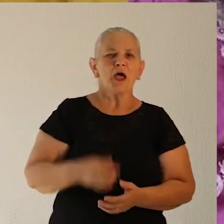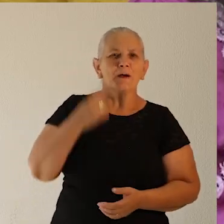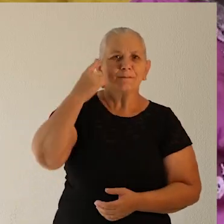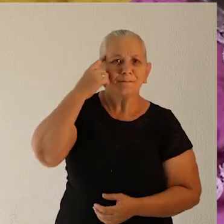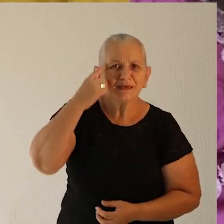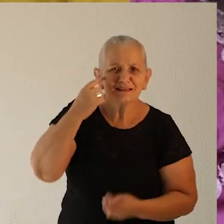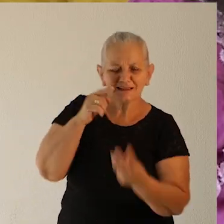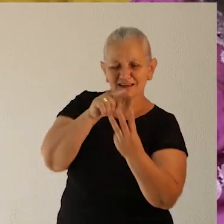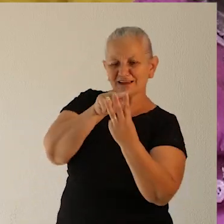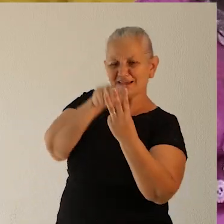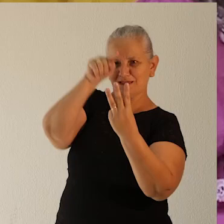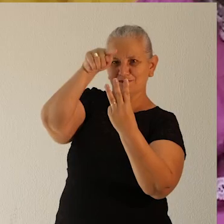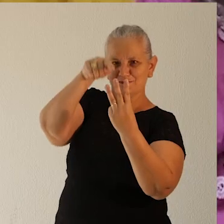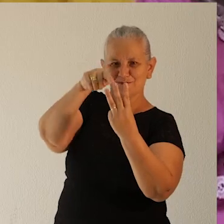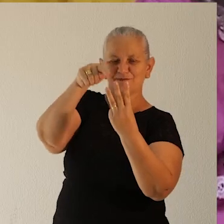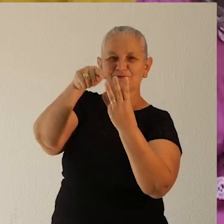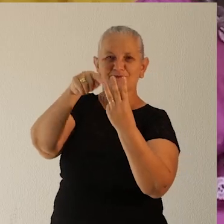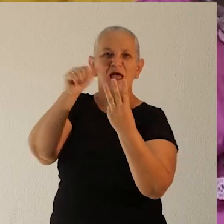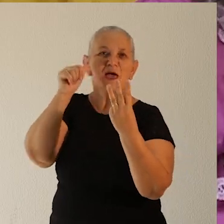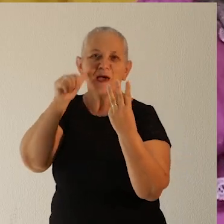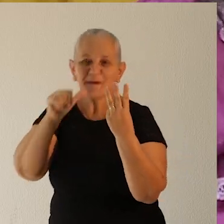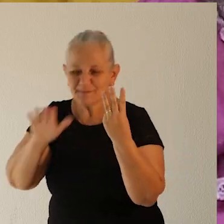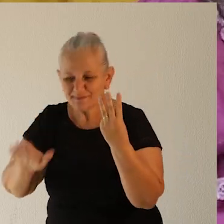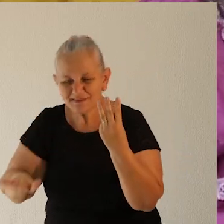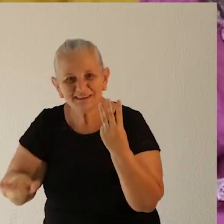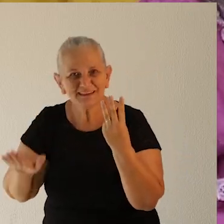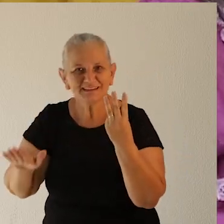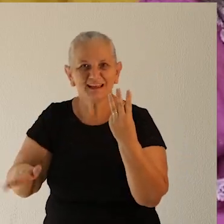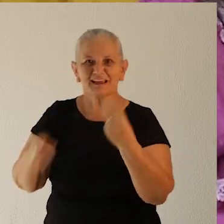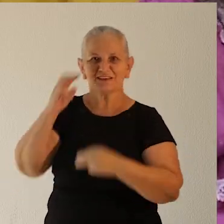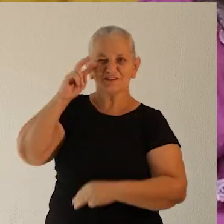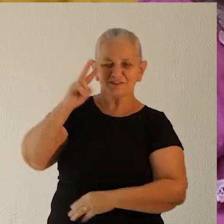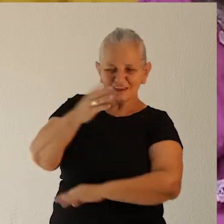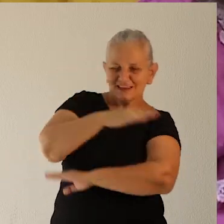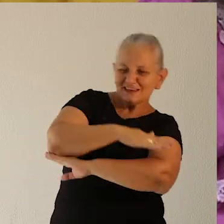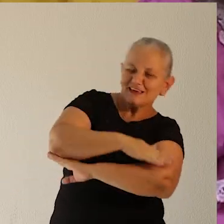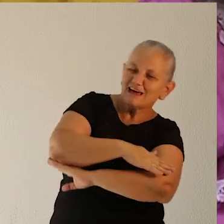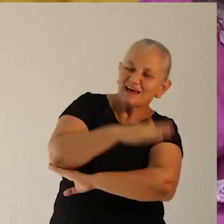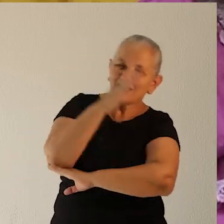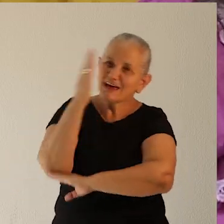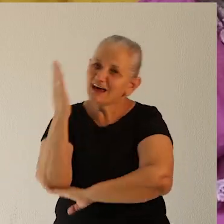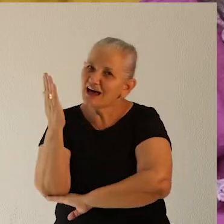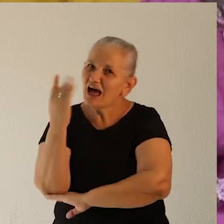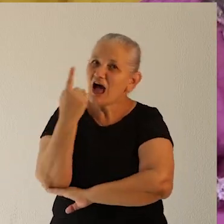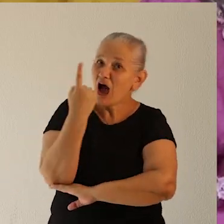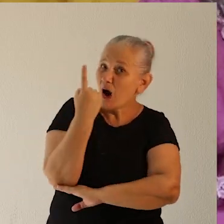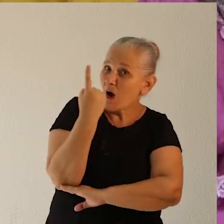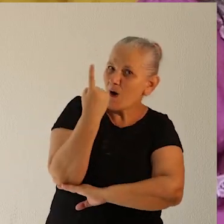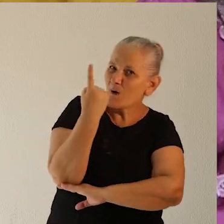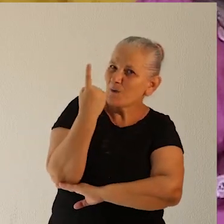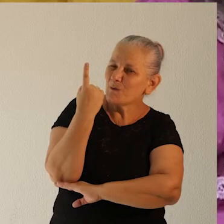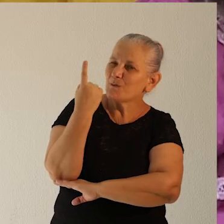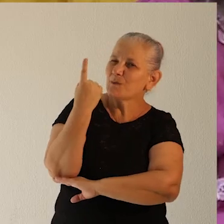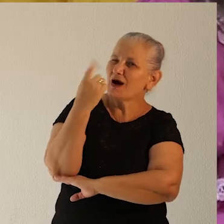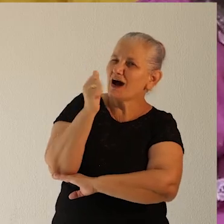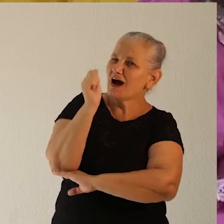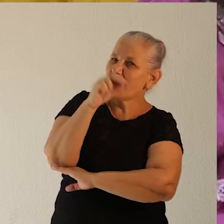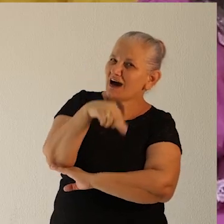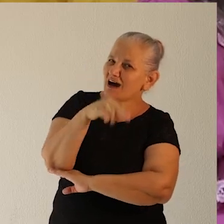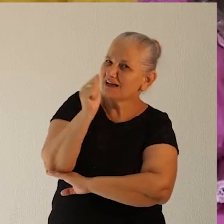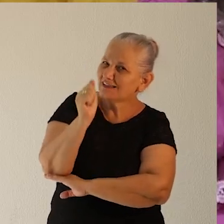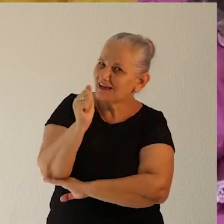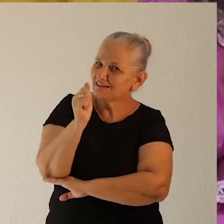Pensaremos em cada menina que vivia naquela janela. Uma que se chamava Arabella, outra que se